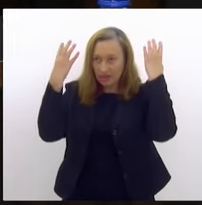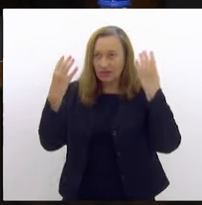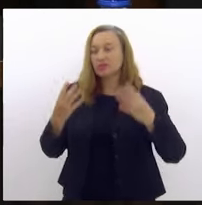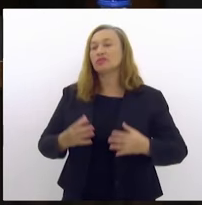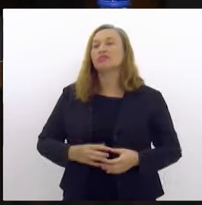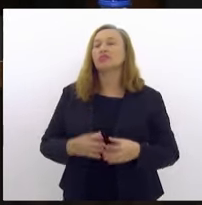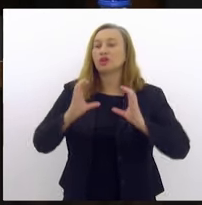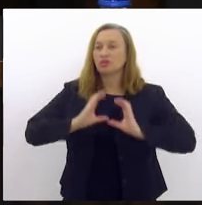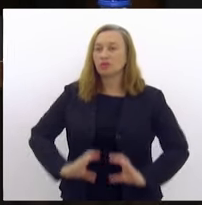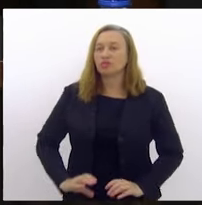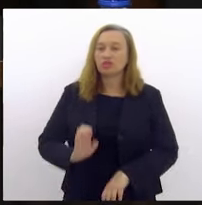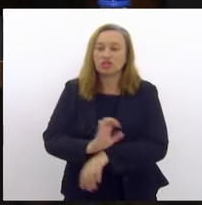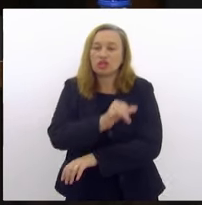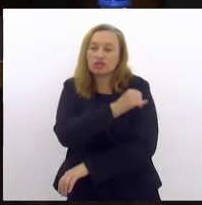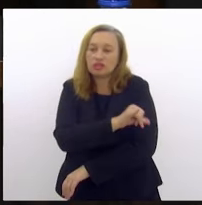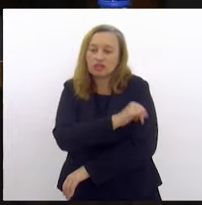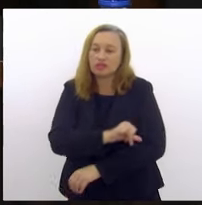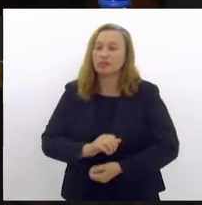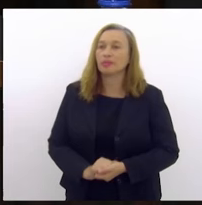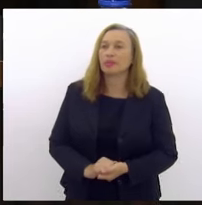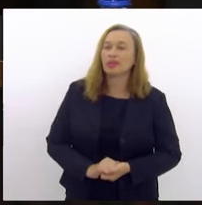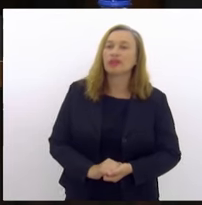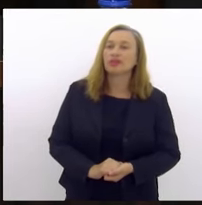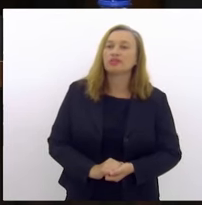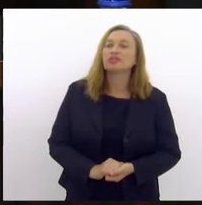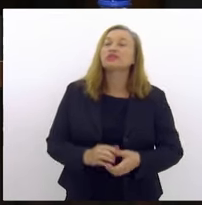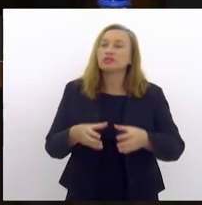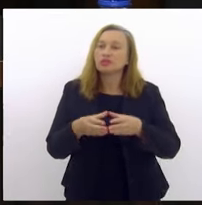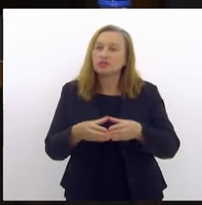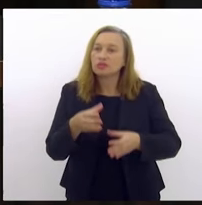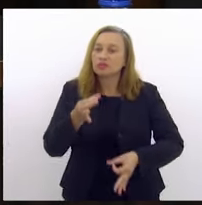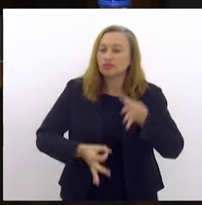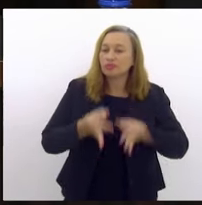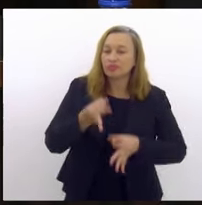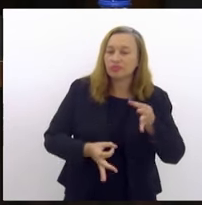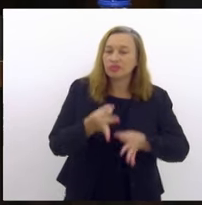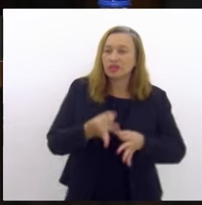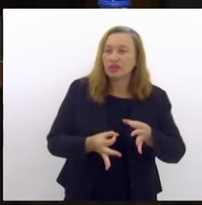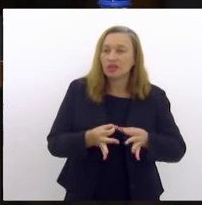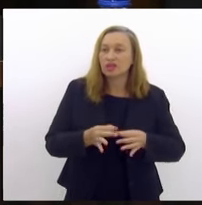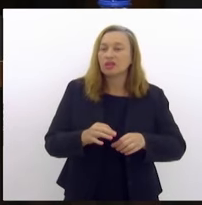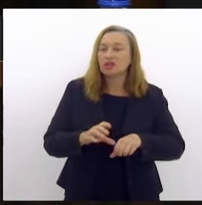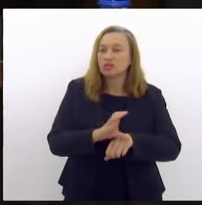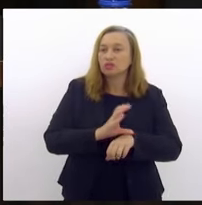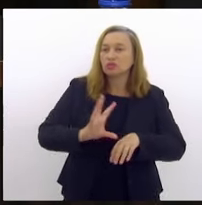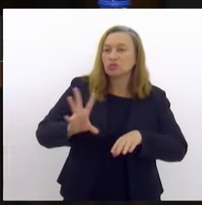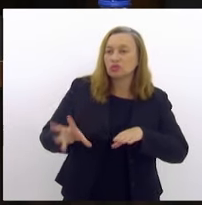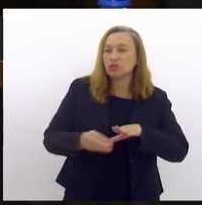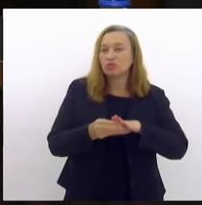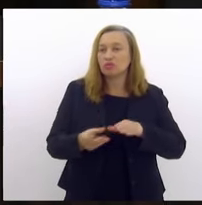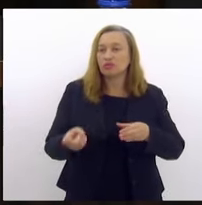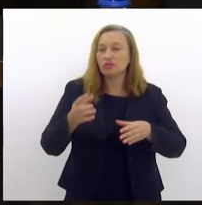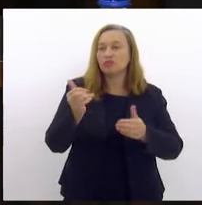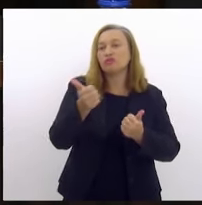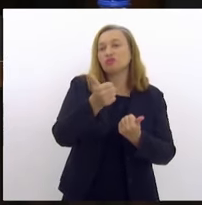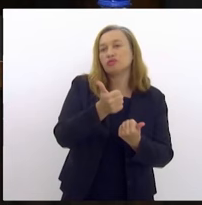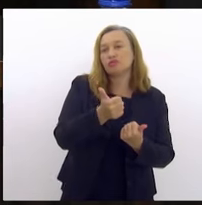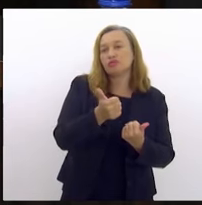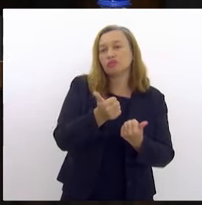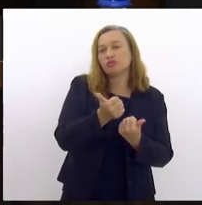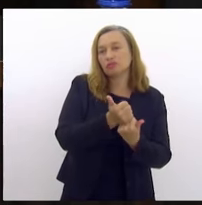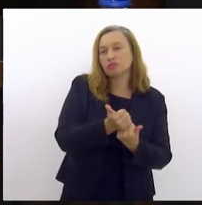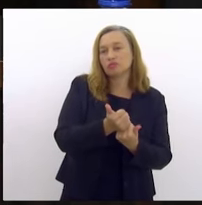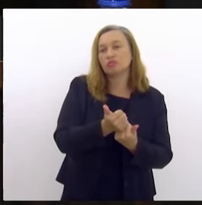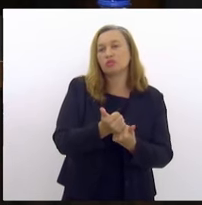comportamento do Estado do Rio de Janeiro. Pareceres das Comissões de Constituição e Justiça pela constitucionalidade com emenda, concluindo por substitutivo